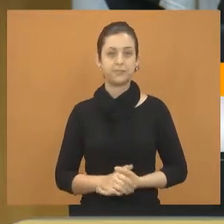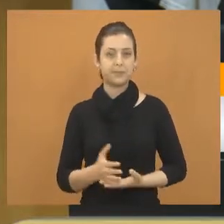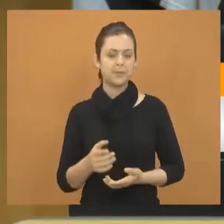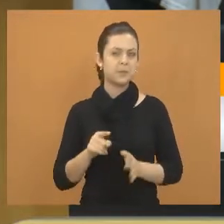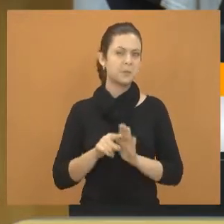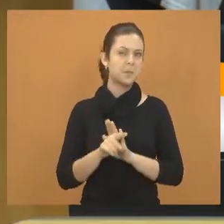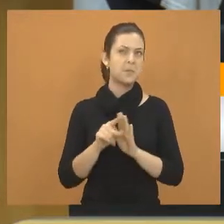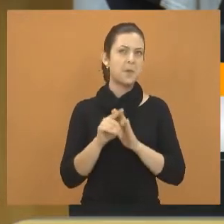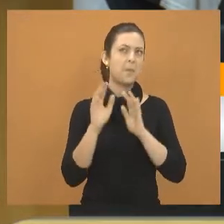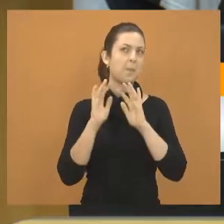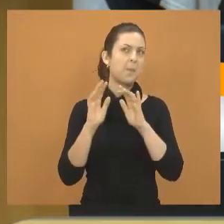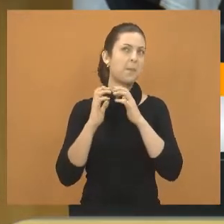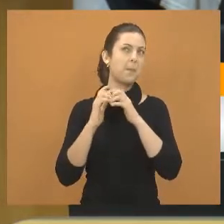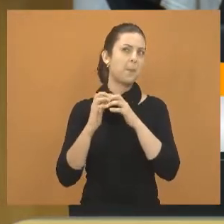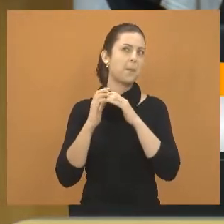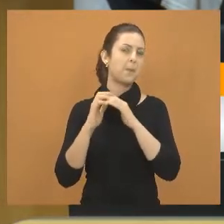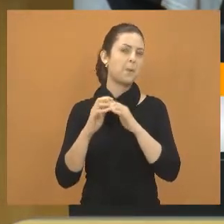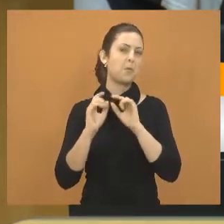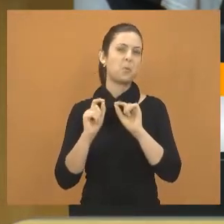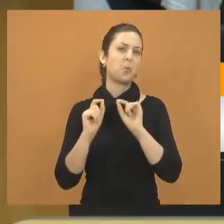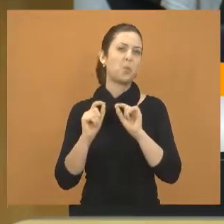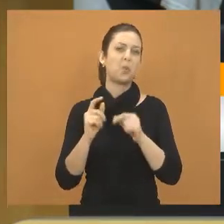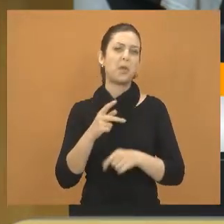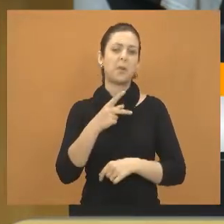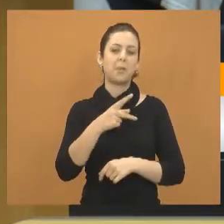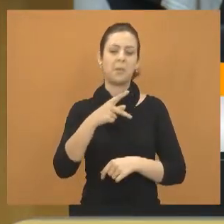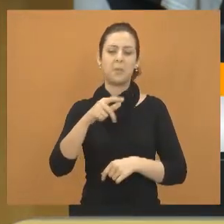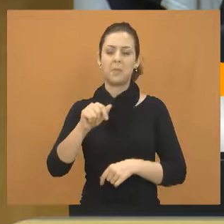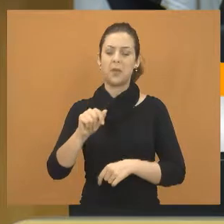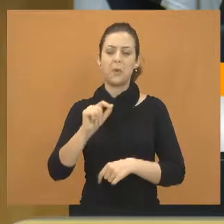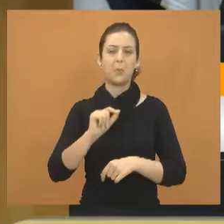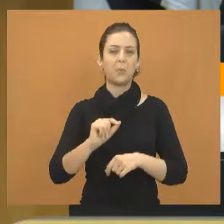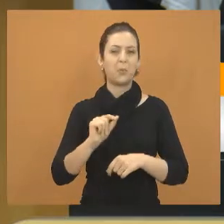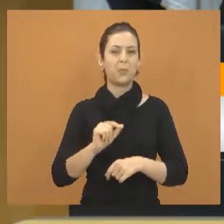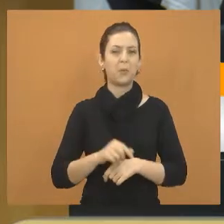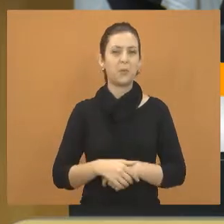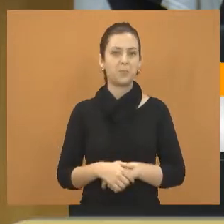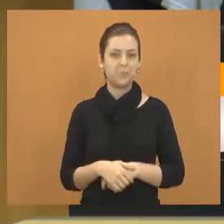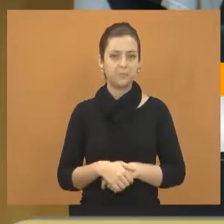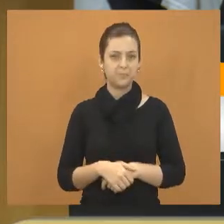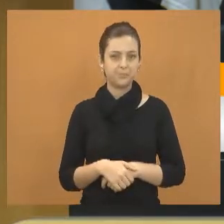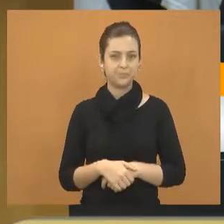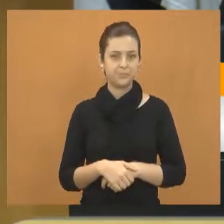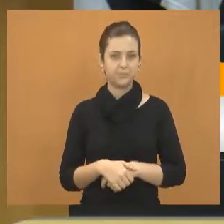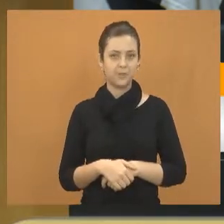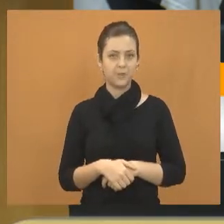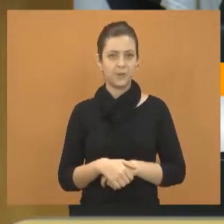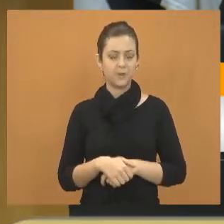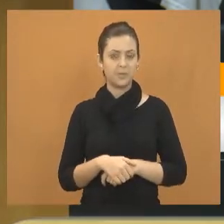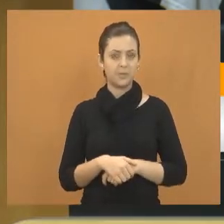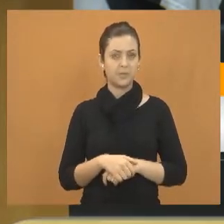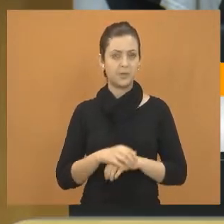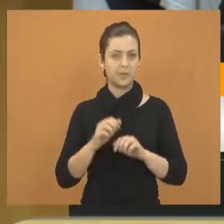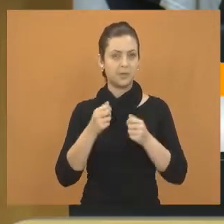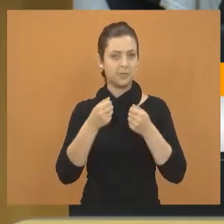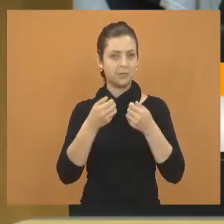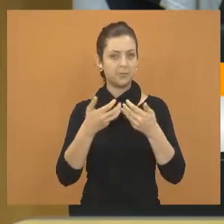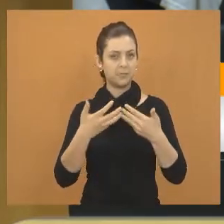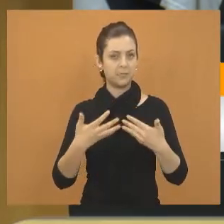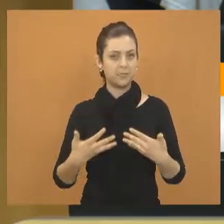se perguntando na sua casa, mas o que é o plano plurianual? Então, eu quero deixar aqui um